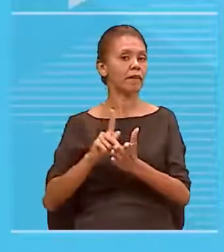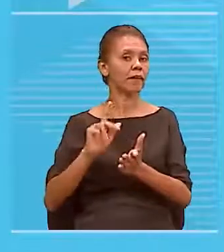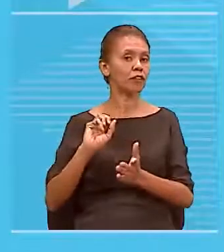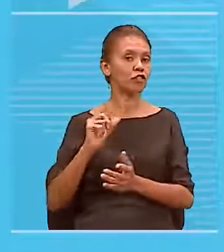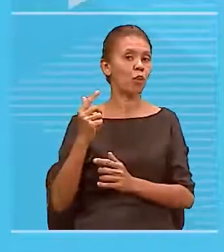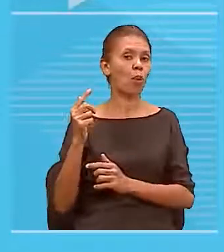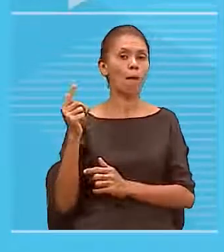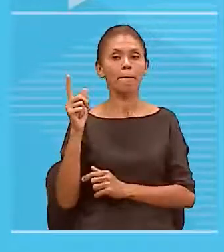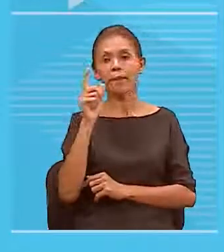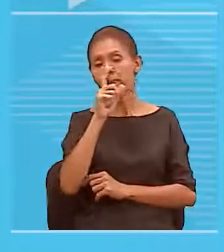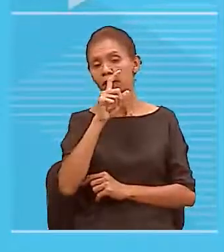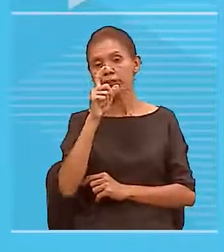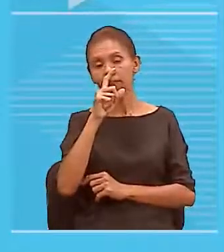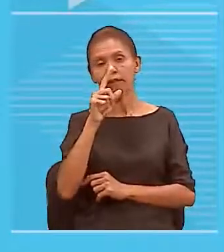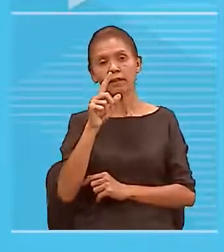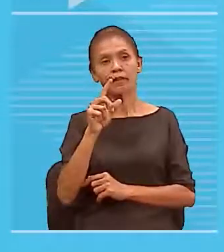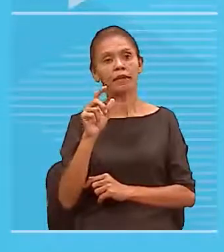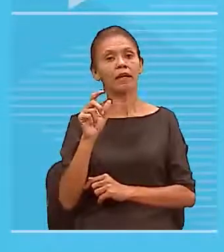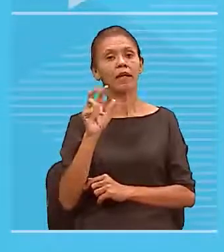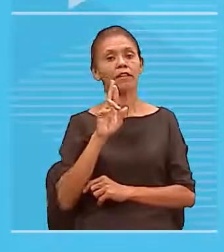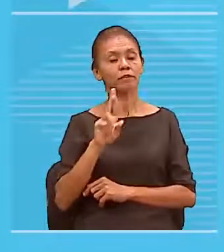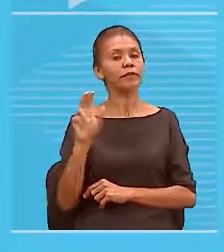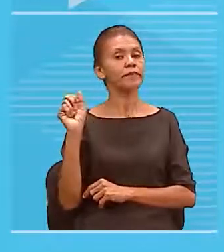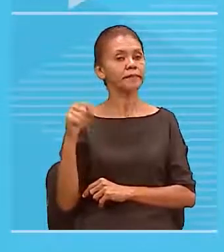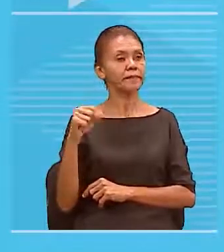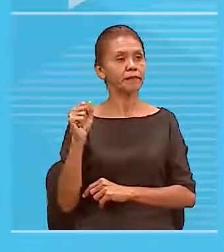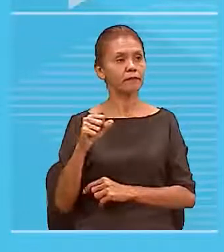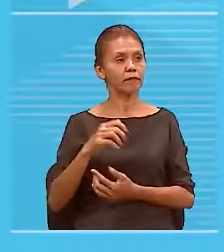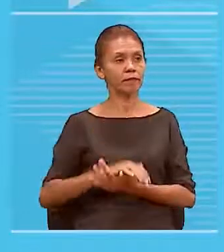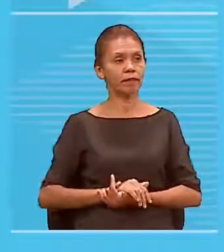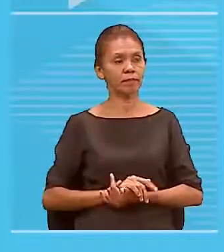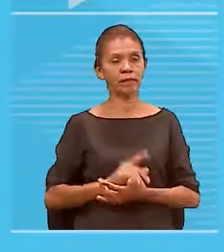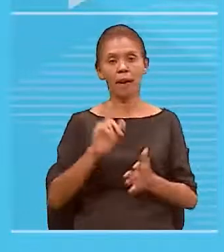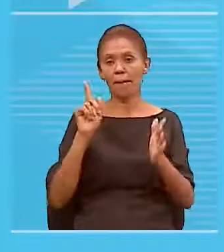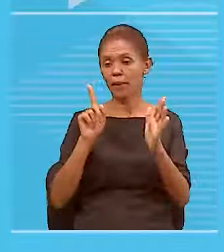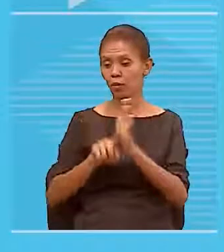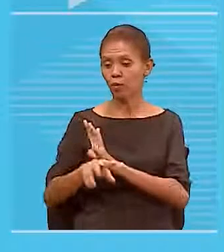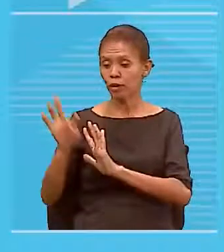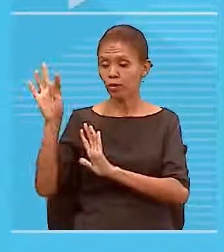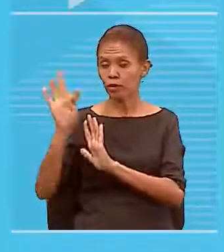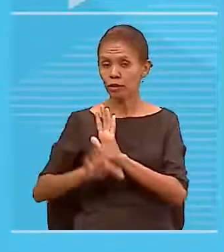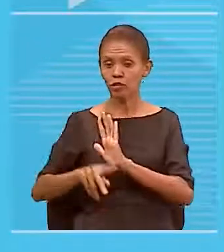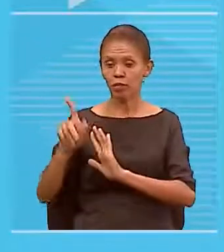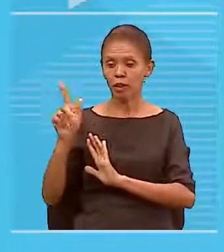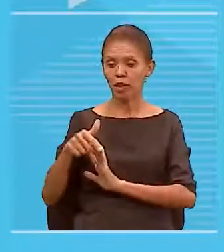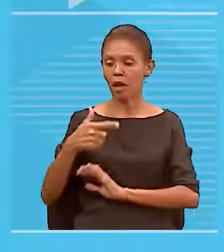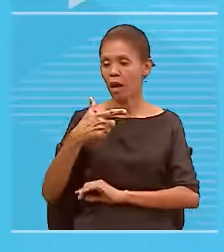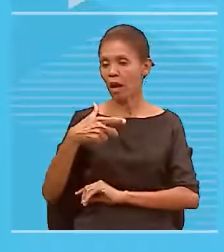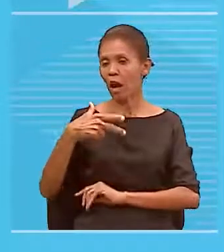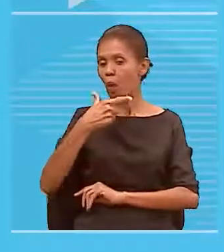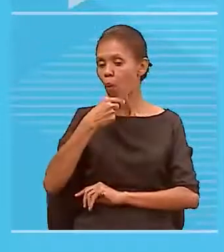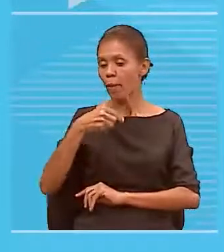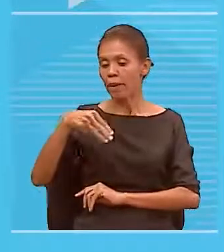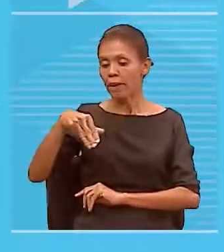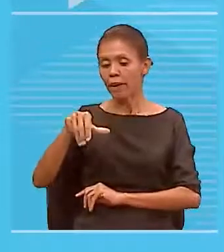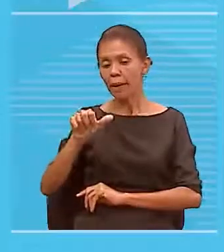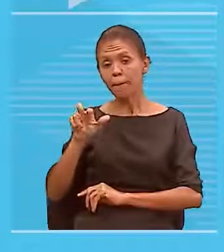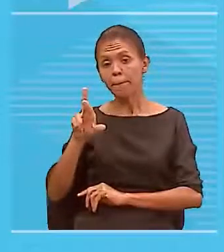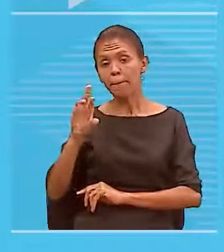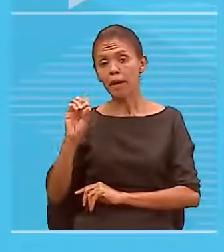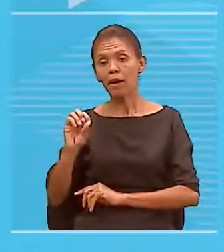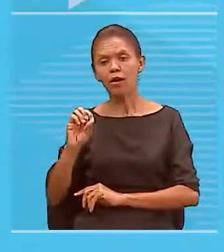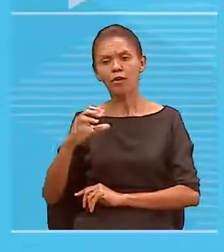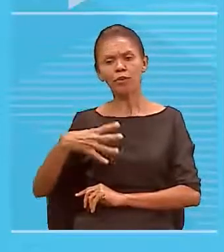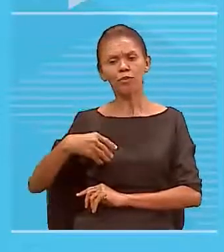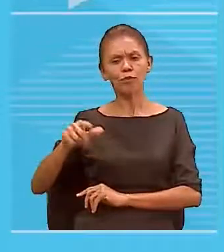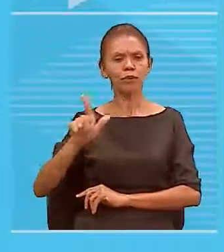tanto é que ele perguntou o Mauro teve um filho ou seja o conhecimento de mundo dele quando a filha falou com